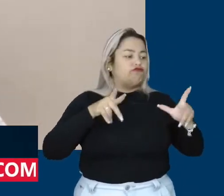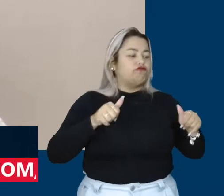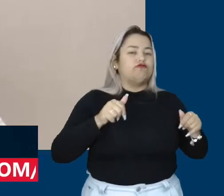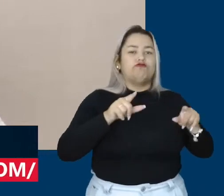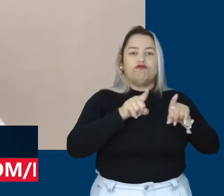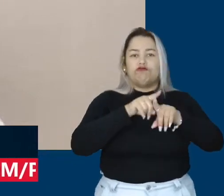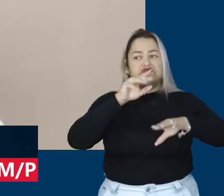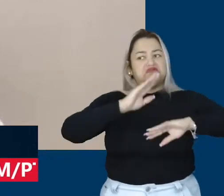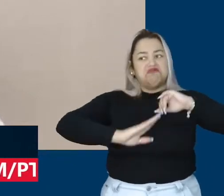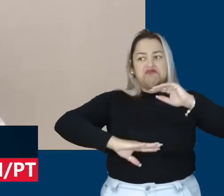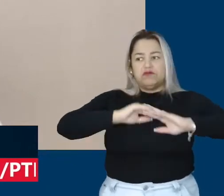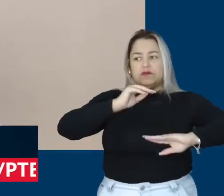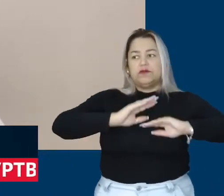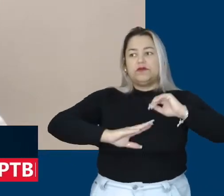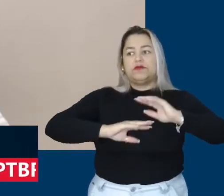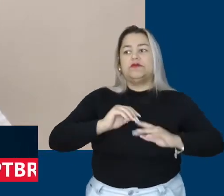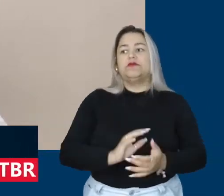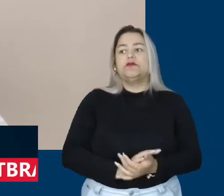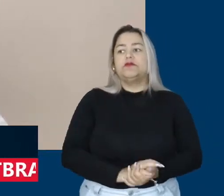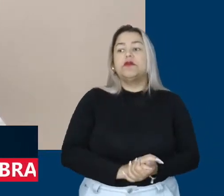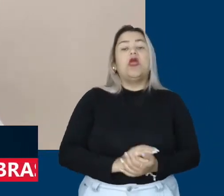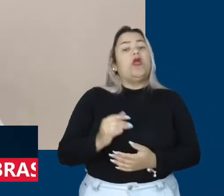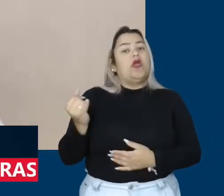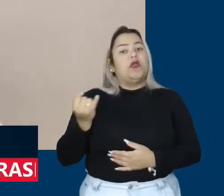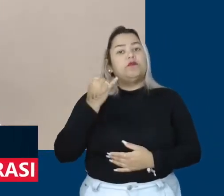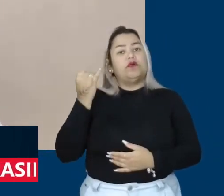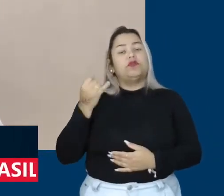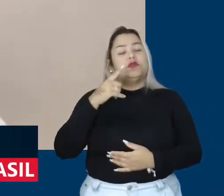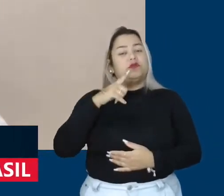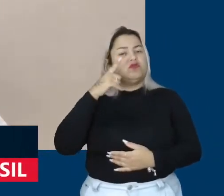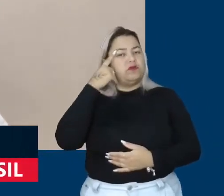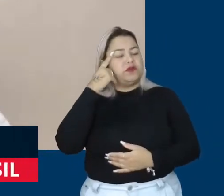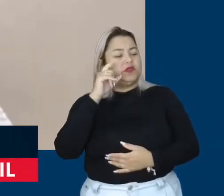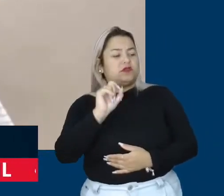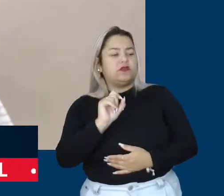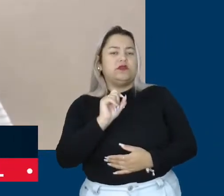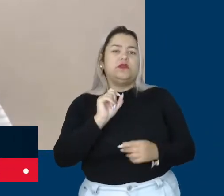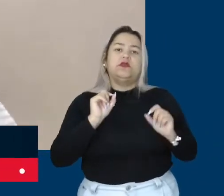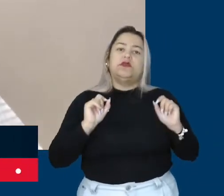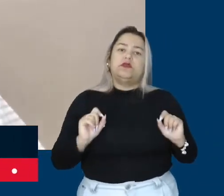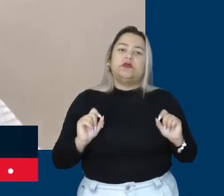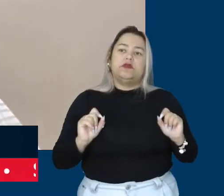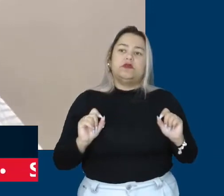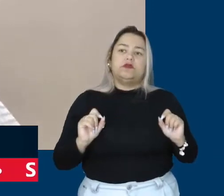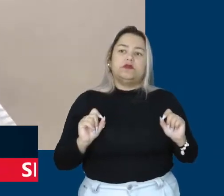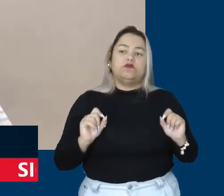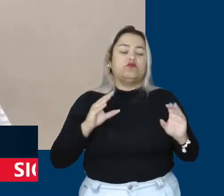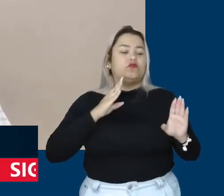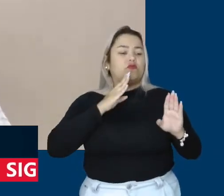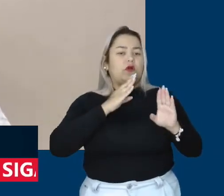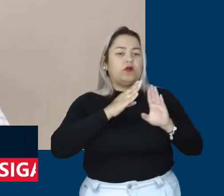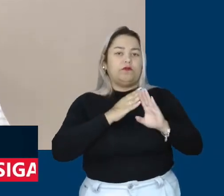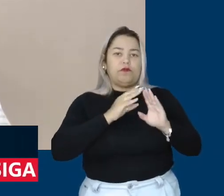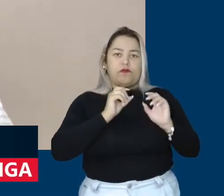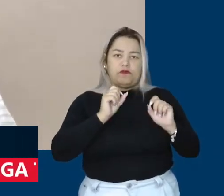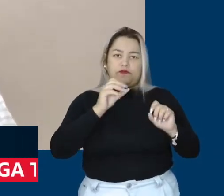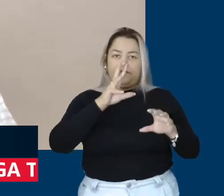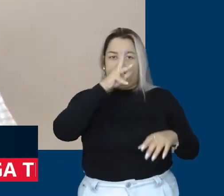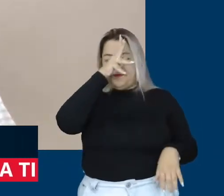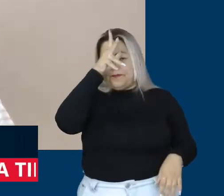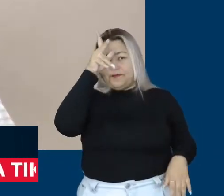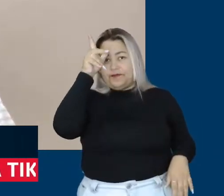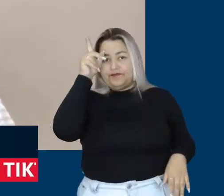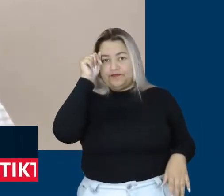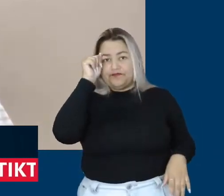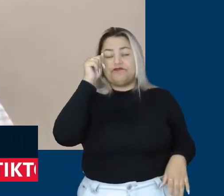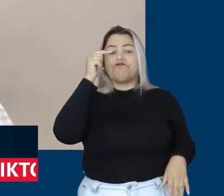questões, né? Então, é fundamental que se pense para além, com a centralidade, óbvio, da questão da Amazônia, mas para além disso,